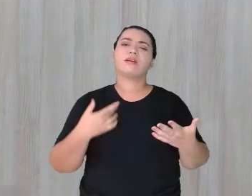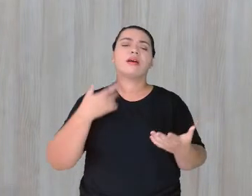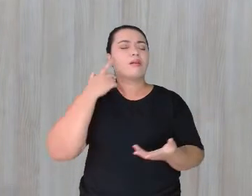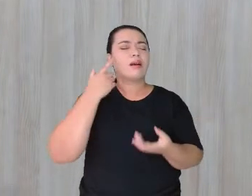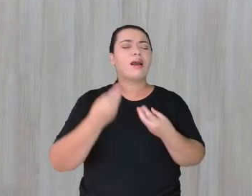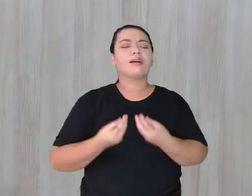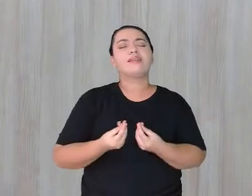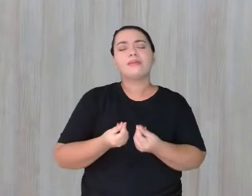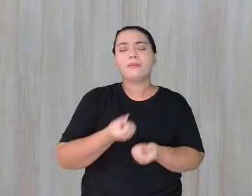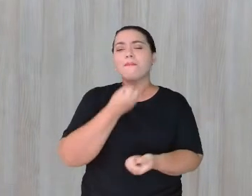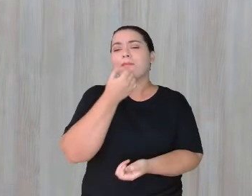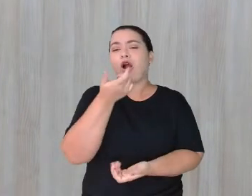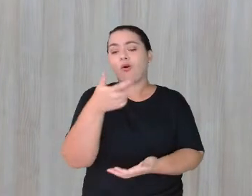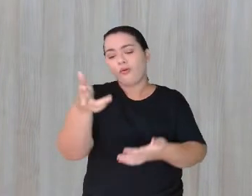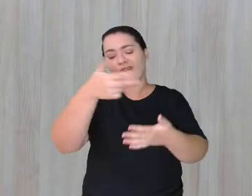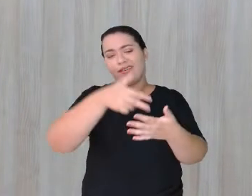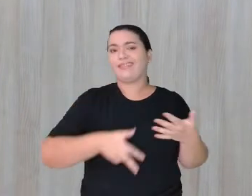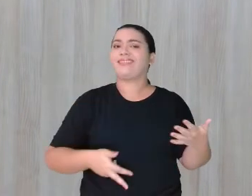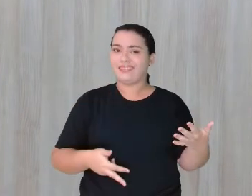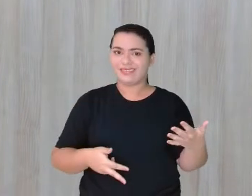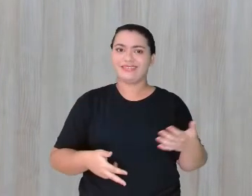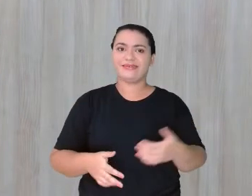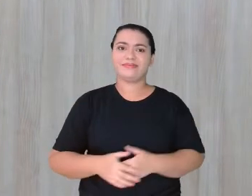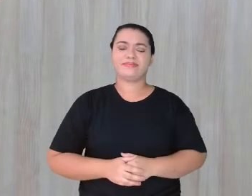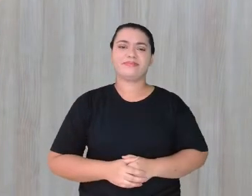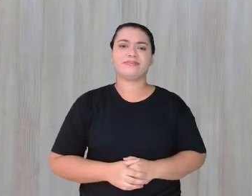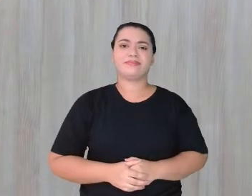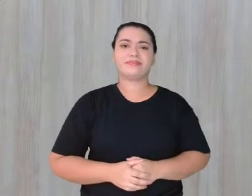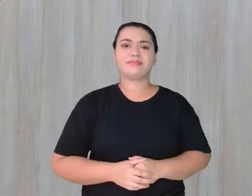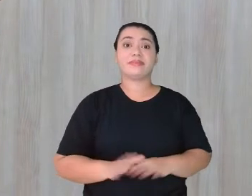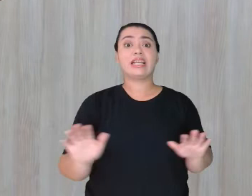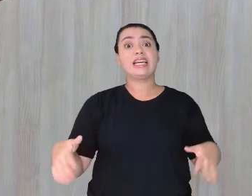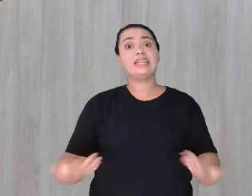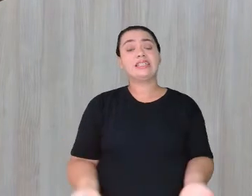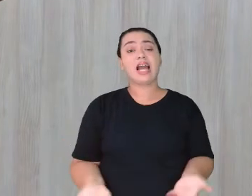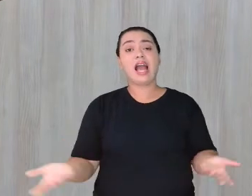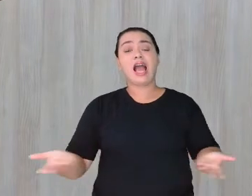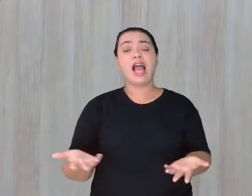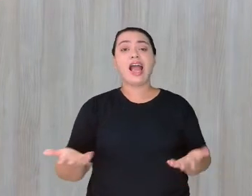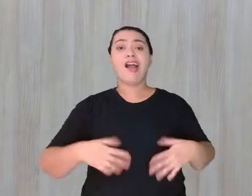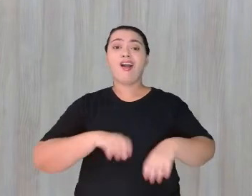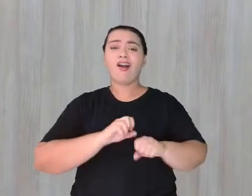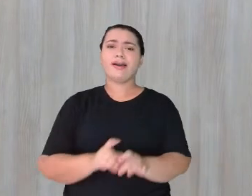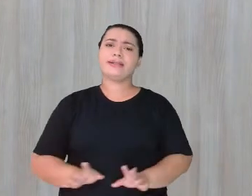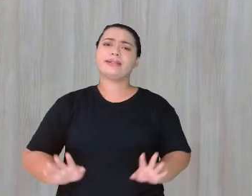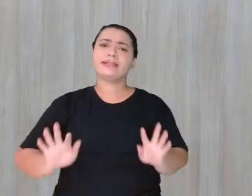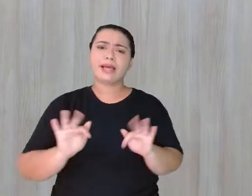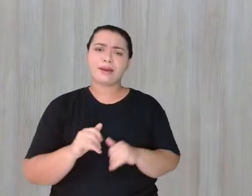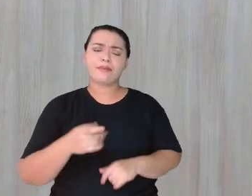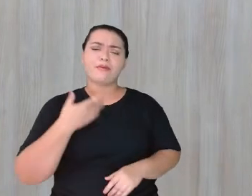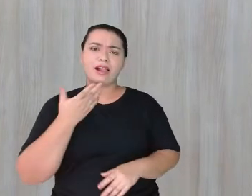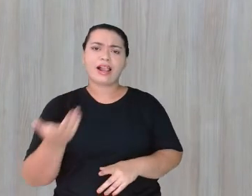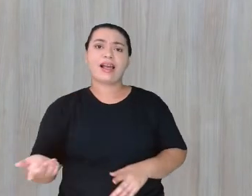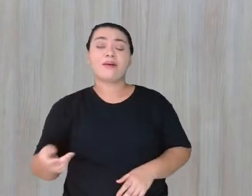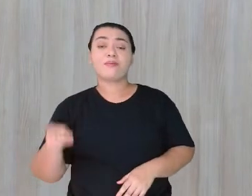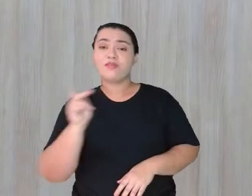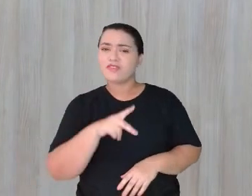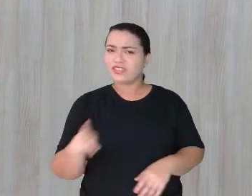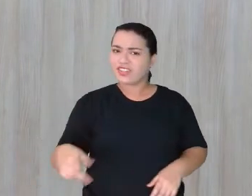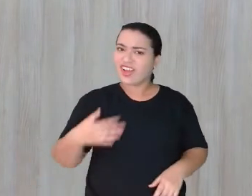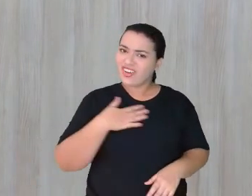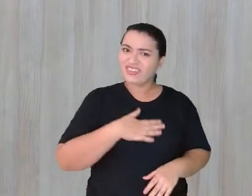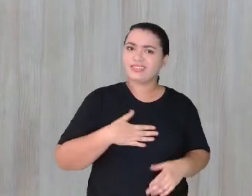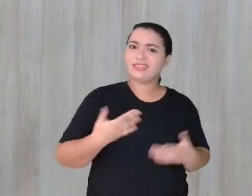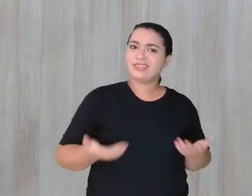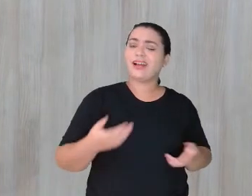delicie lendo o nosso texto. Que a leitura flua. A leitura fluida. Minha gente, nossa aula está acabando. Eu vou falar com a Adriana, ver se ela gostou dessa aula, como